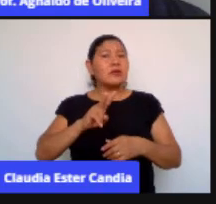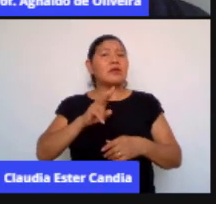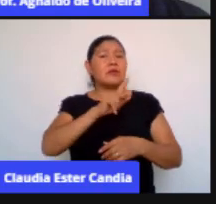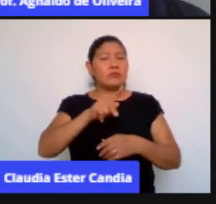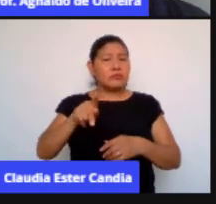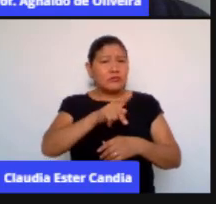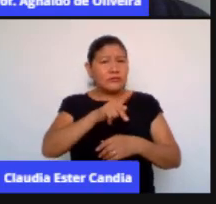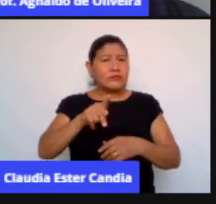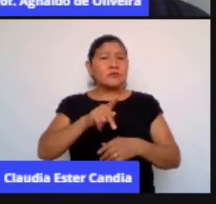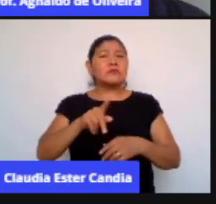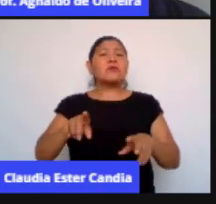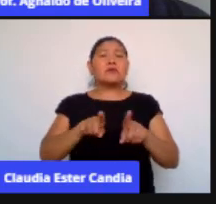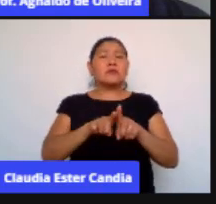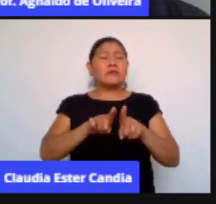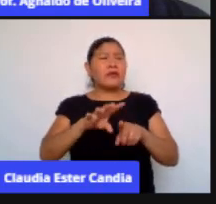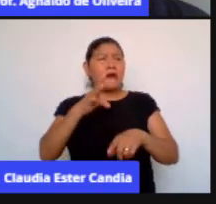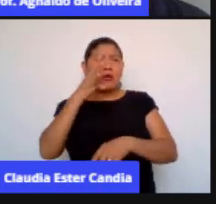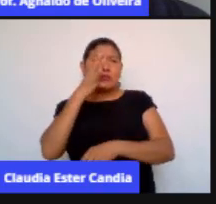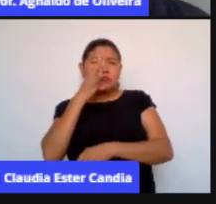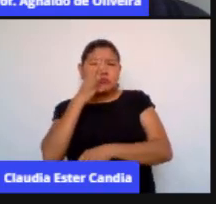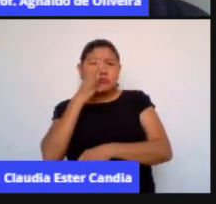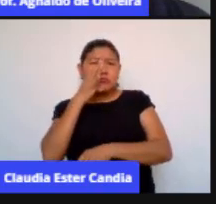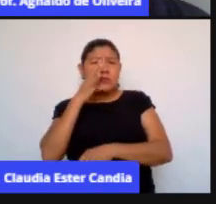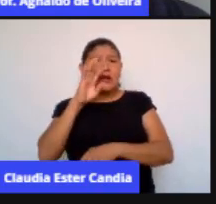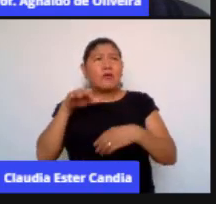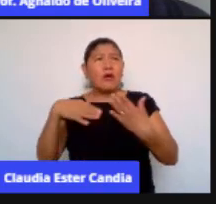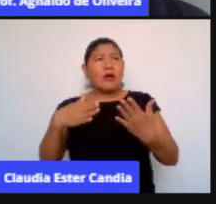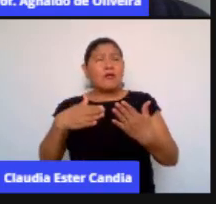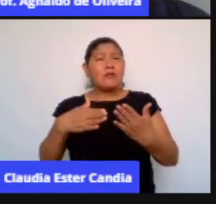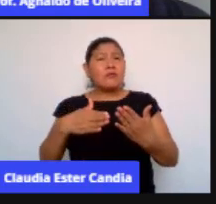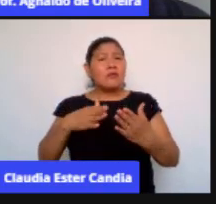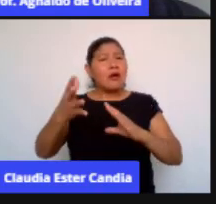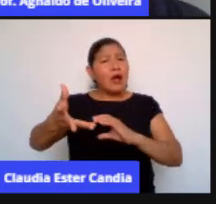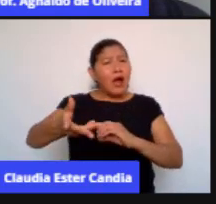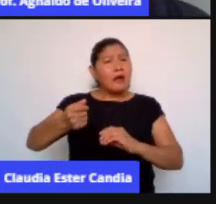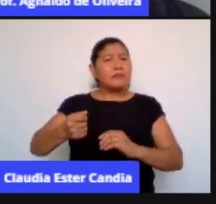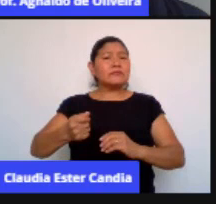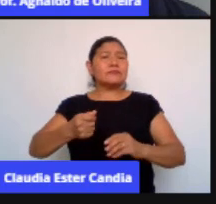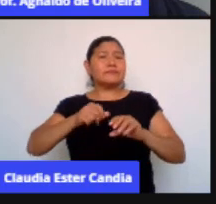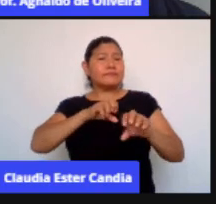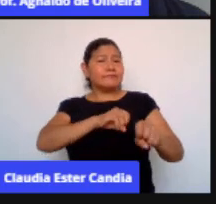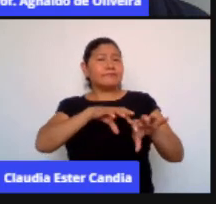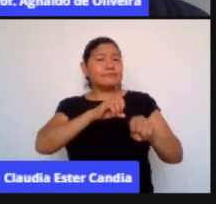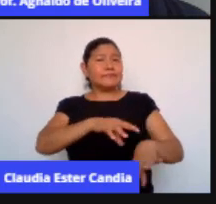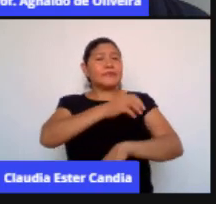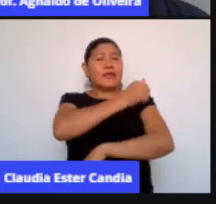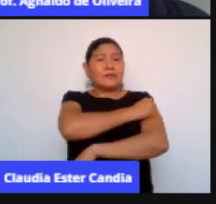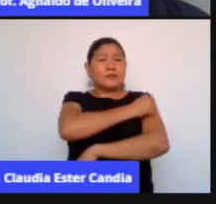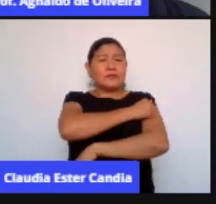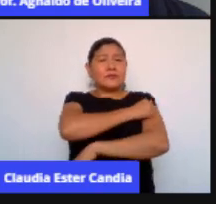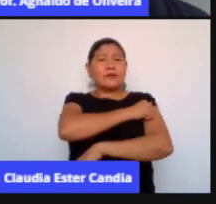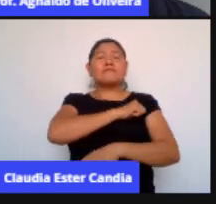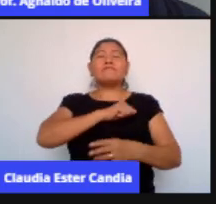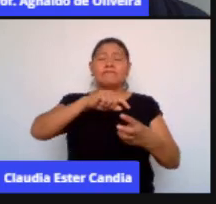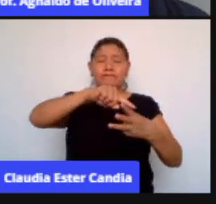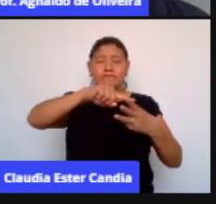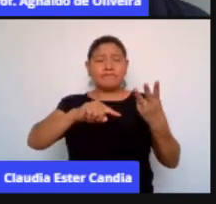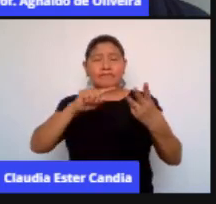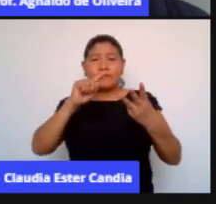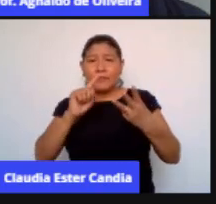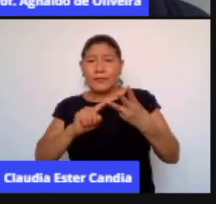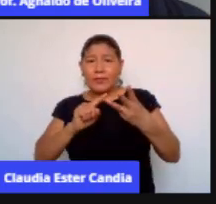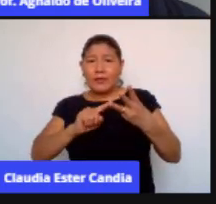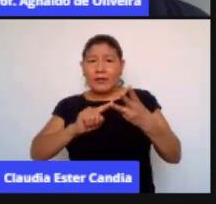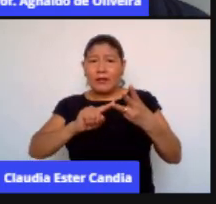professor perceba, ele pode estar desenvolvendo com a turma. Então, é até interessante que essas habilidades complementares, né, se complementam